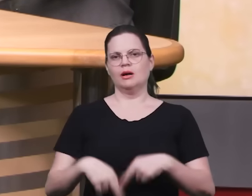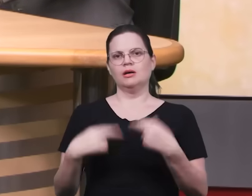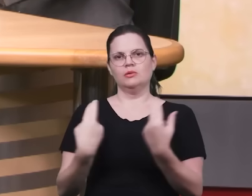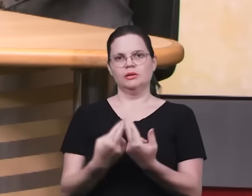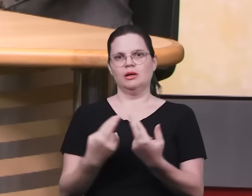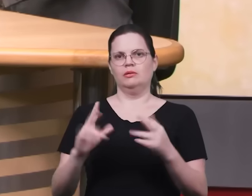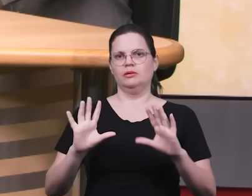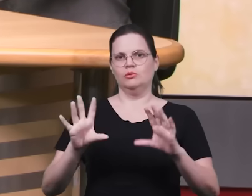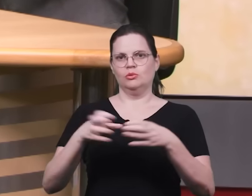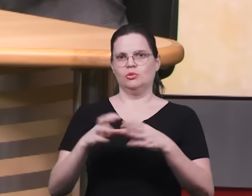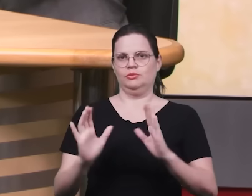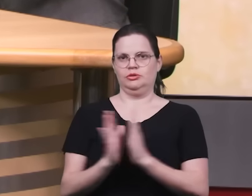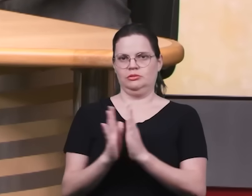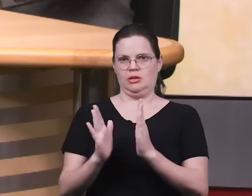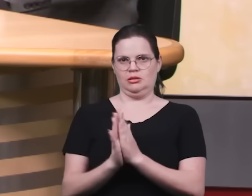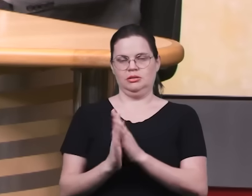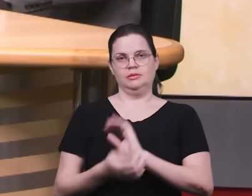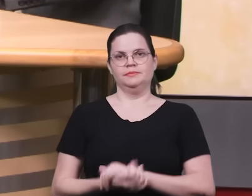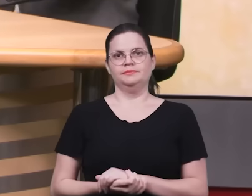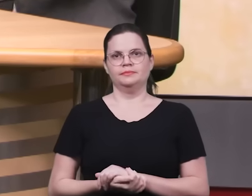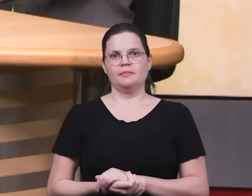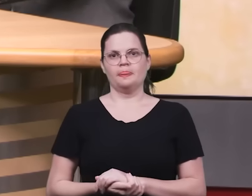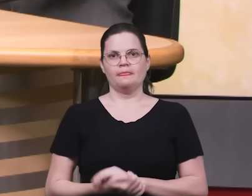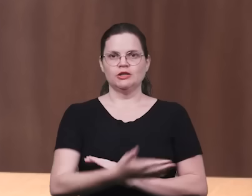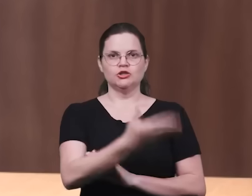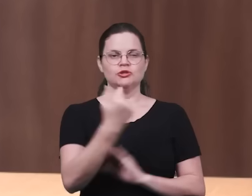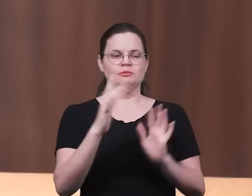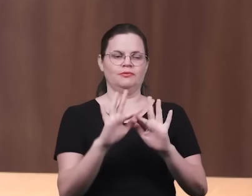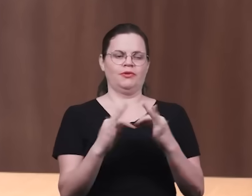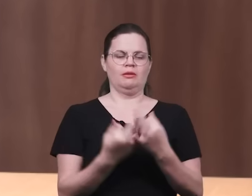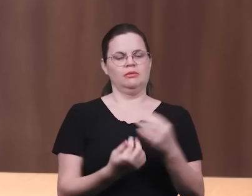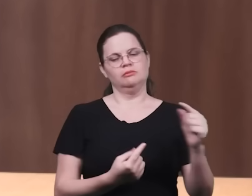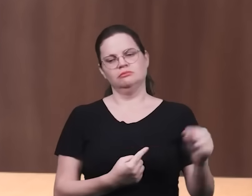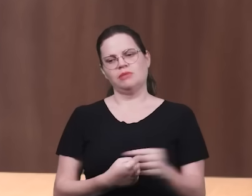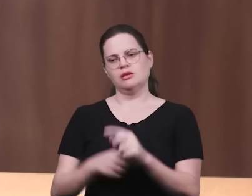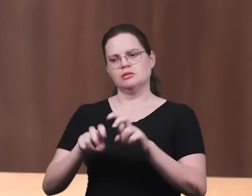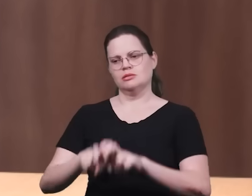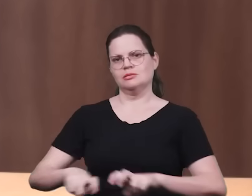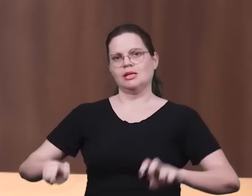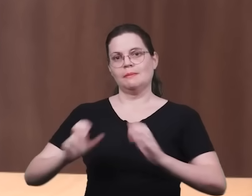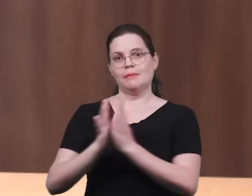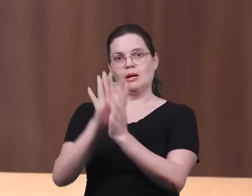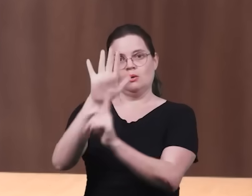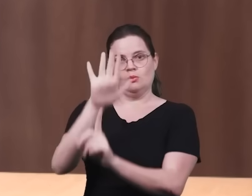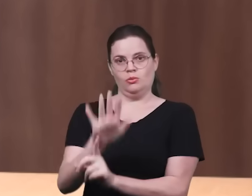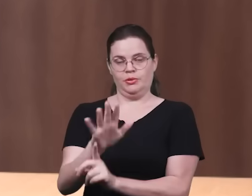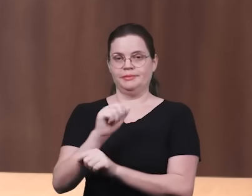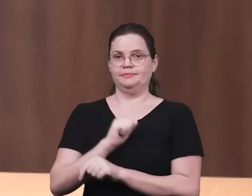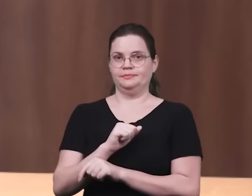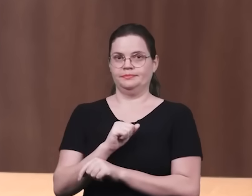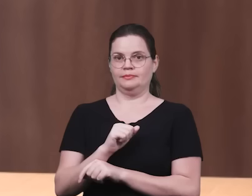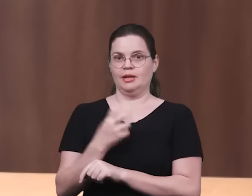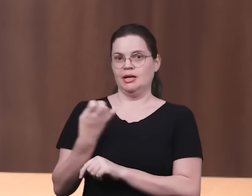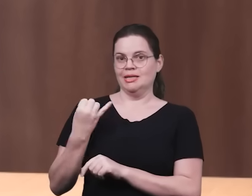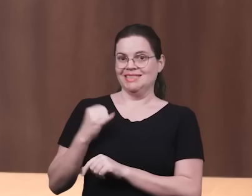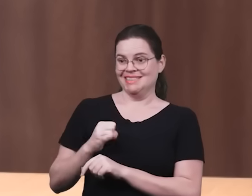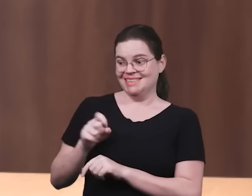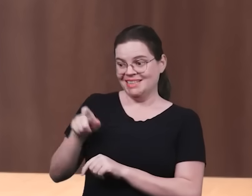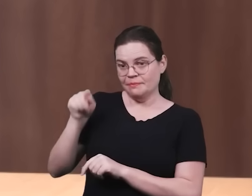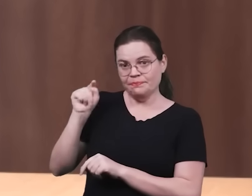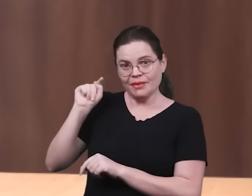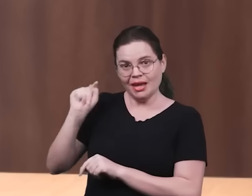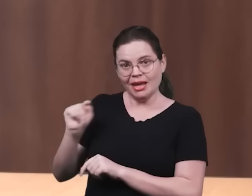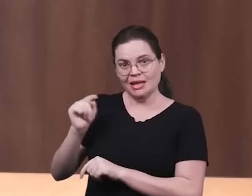ou num grupo de intercessão e tal, traz uma família, uma pessoa. Se aquele irmão que tem dons